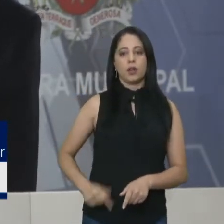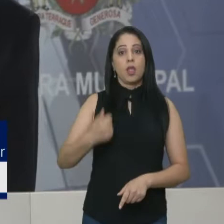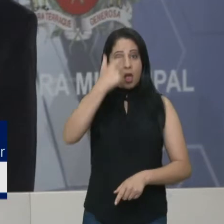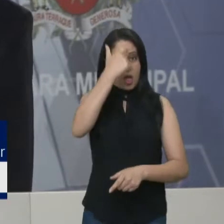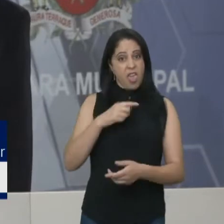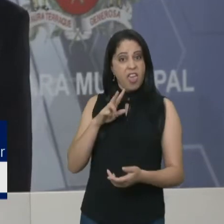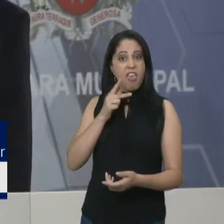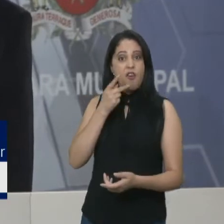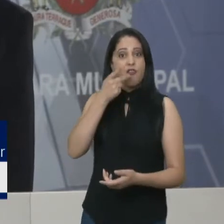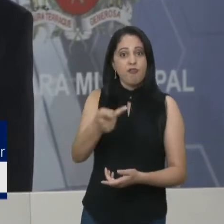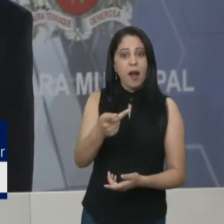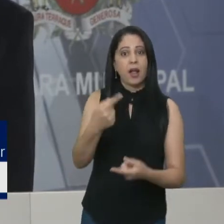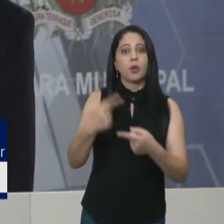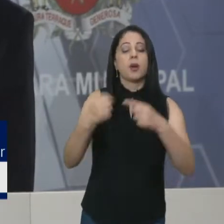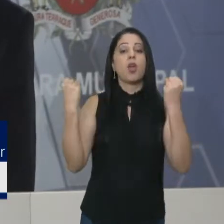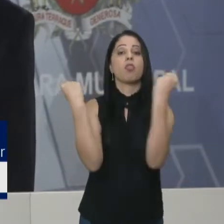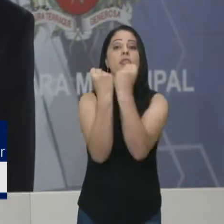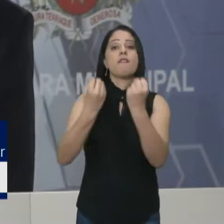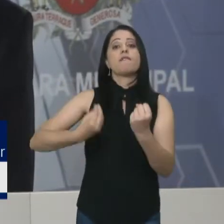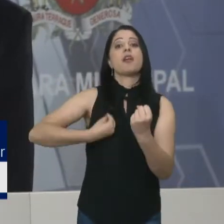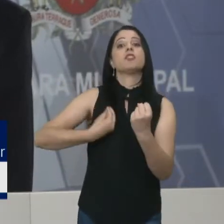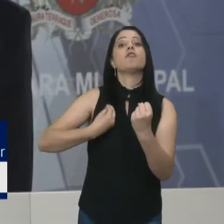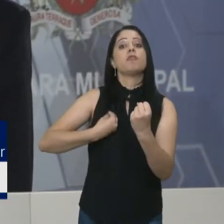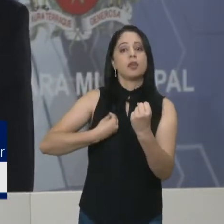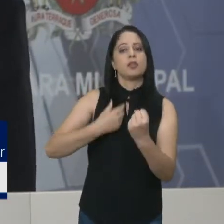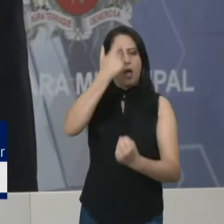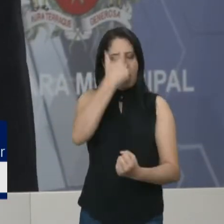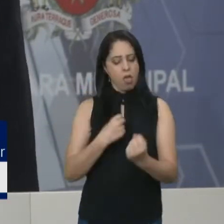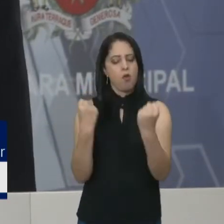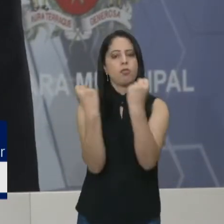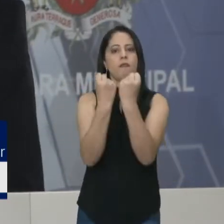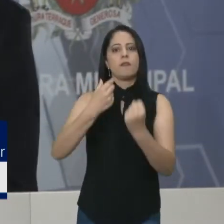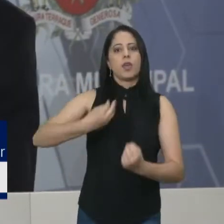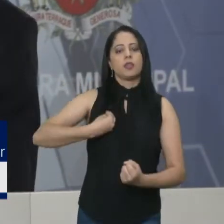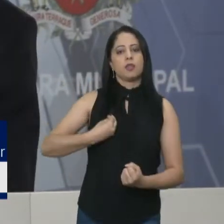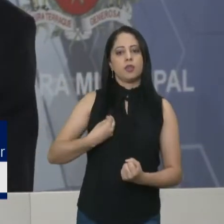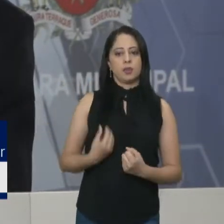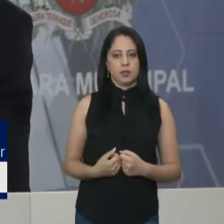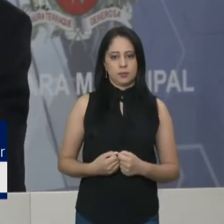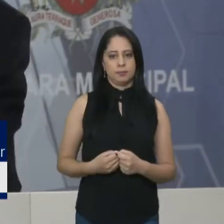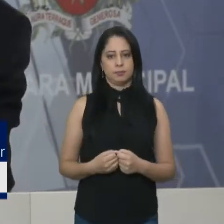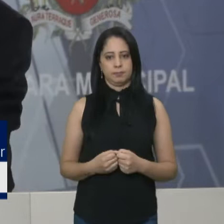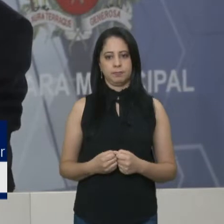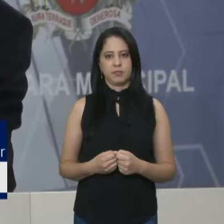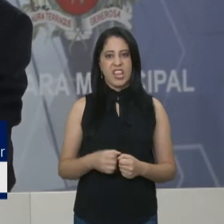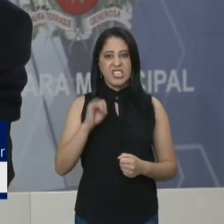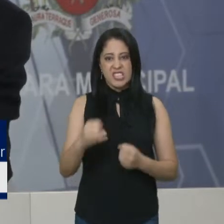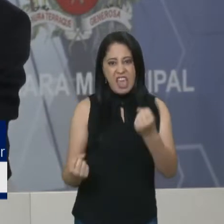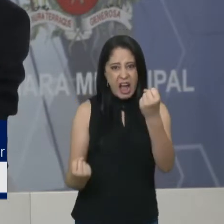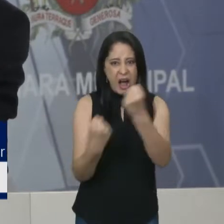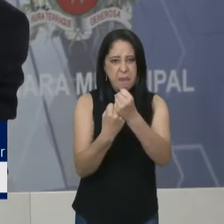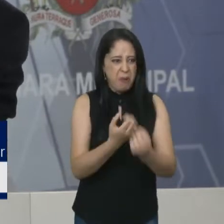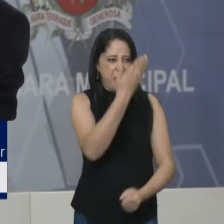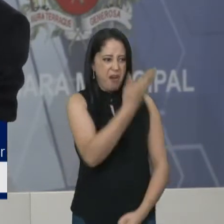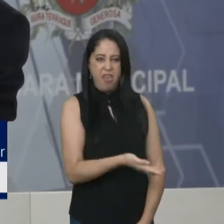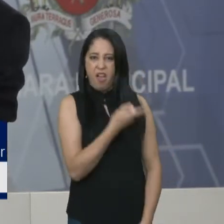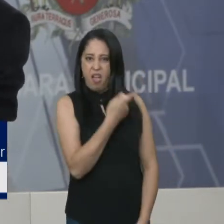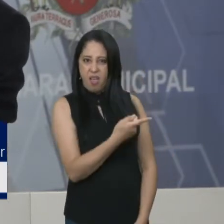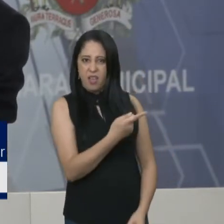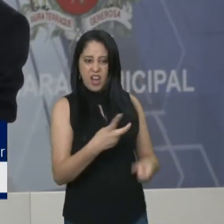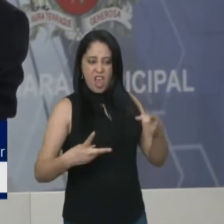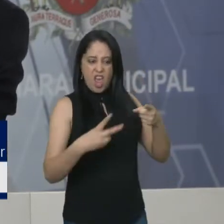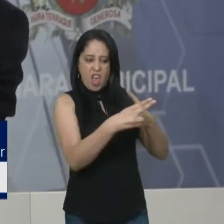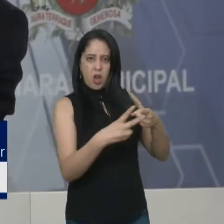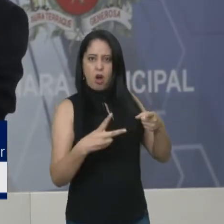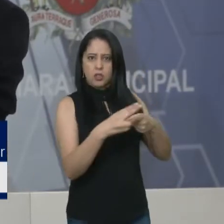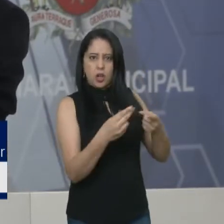falando pela vida. É pela vida, porque eu defendo a vida. Para quem apoia o corte da farmácia